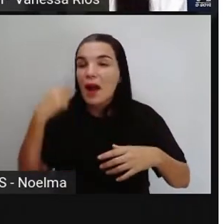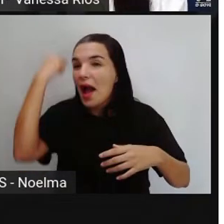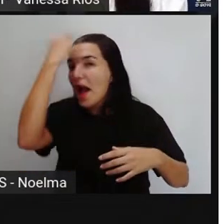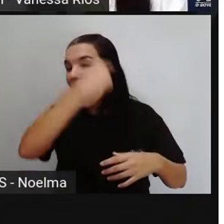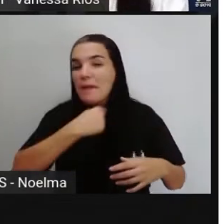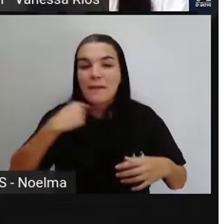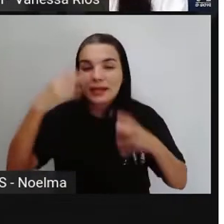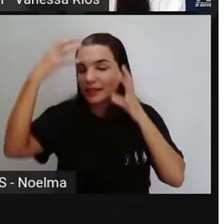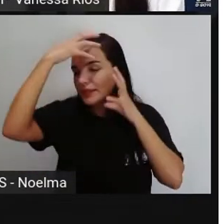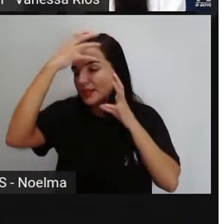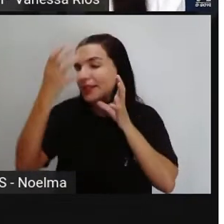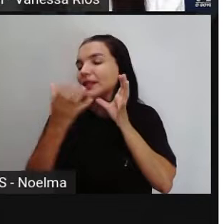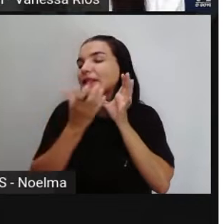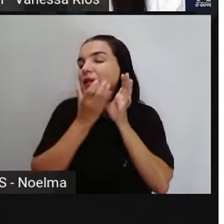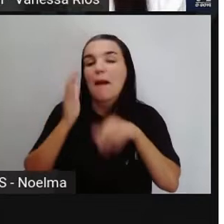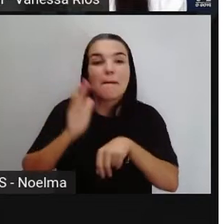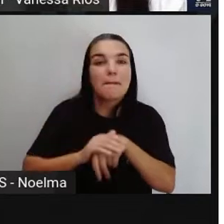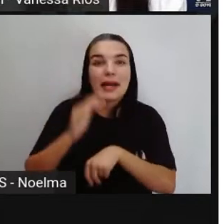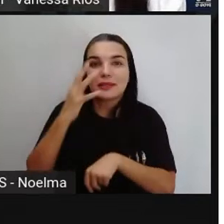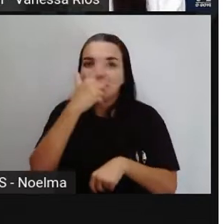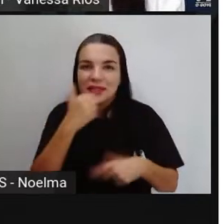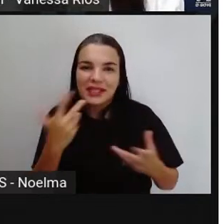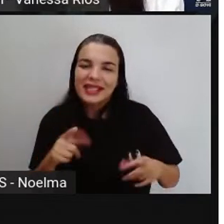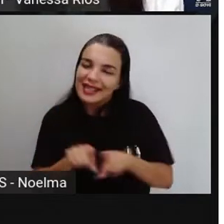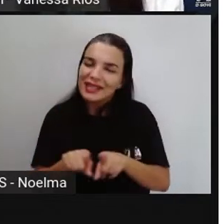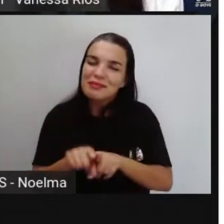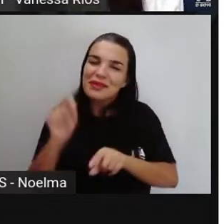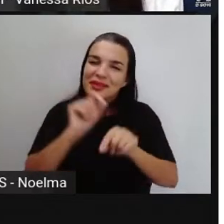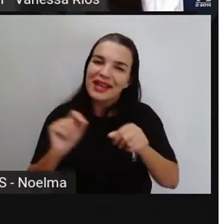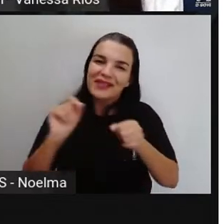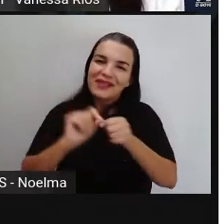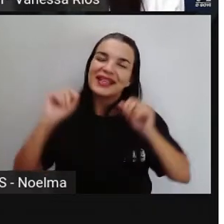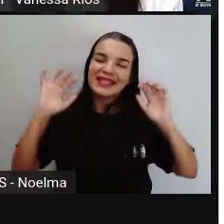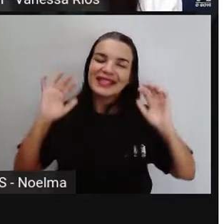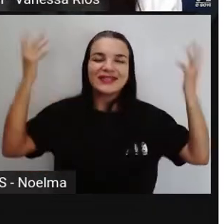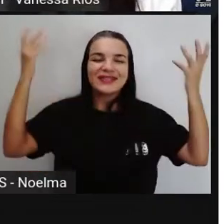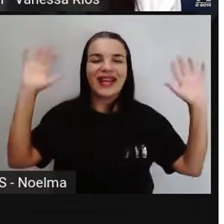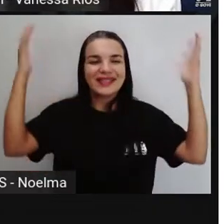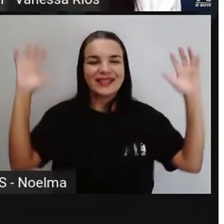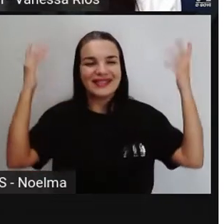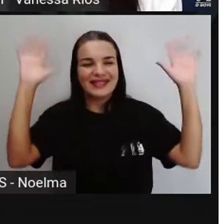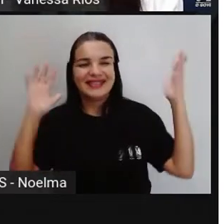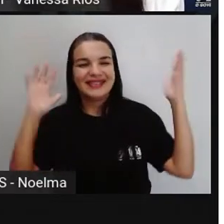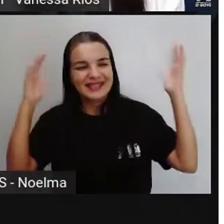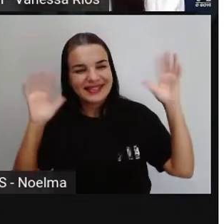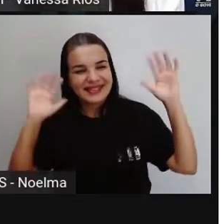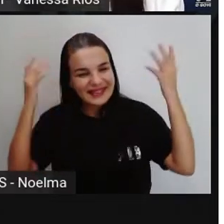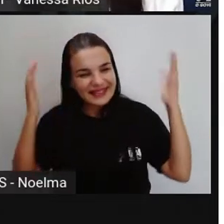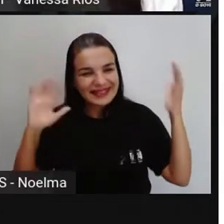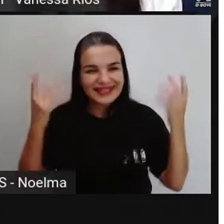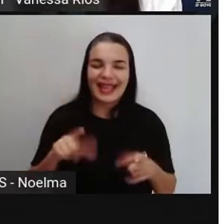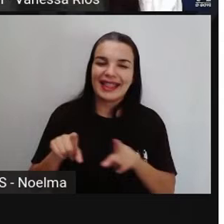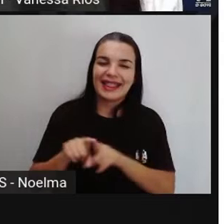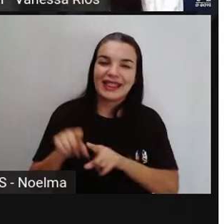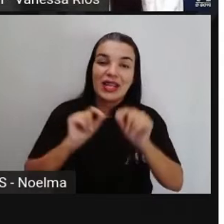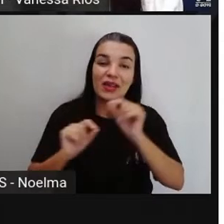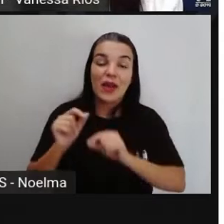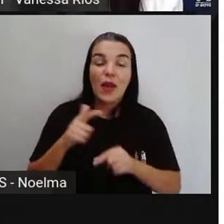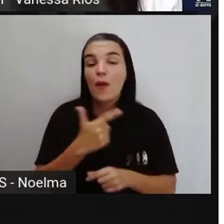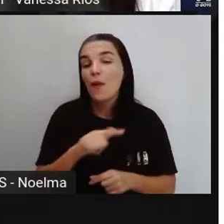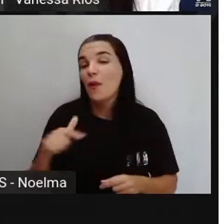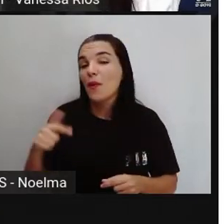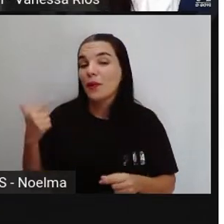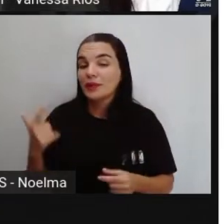mais original, e aí eles comemoram os carnavais utilizando aí um outro aspecto, né, um